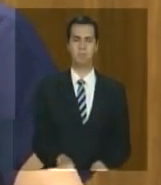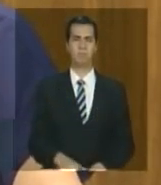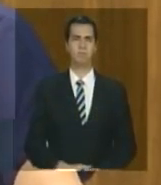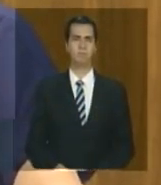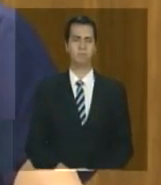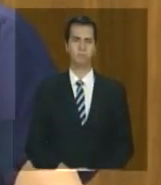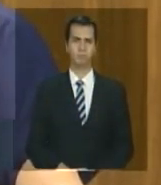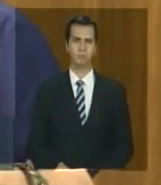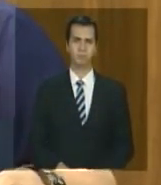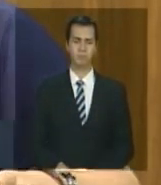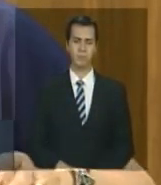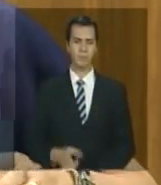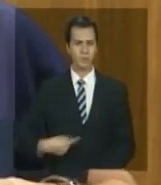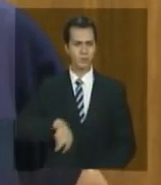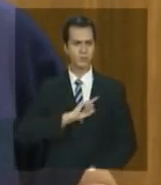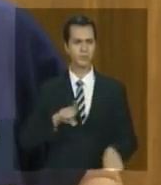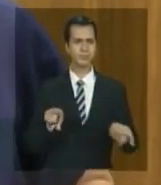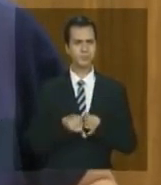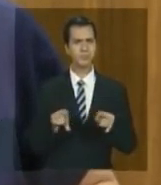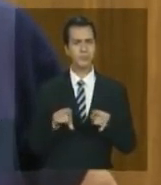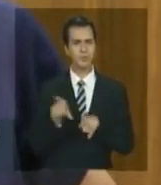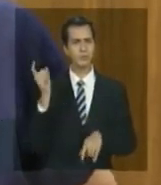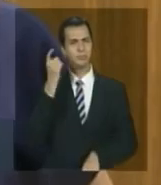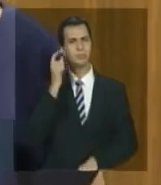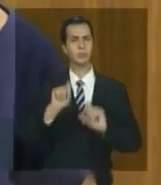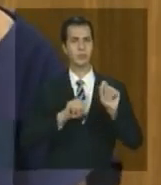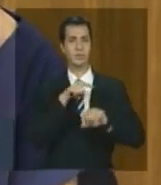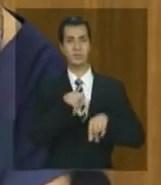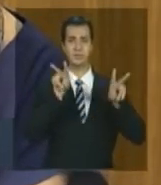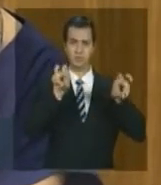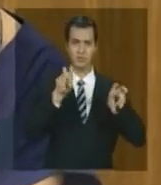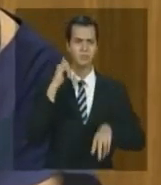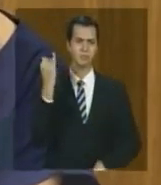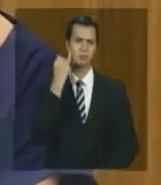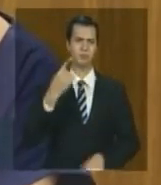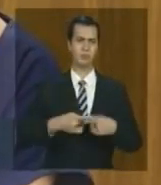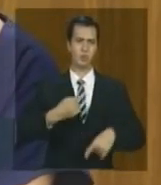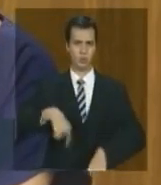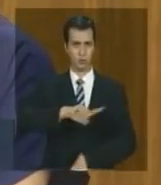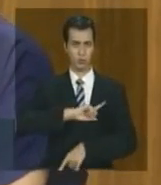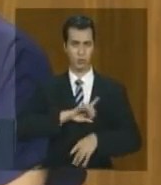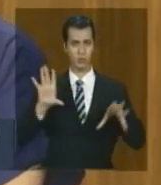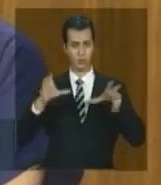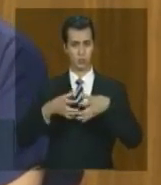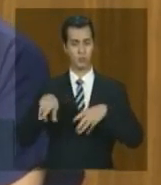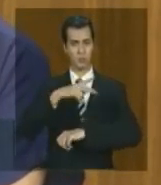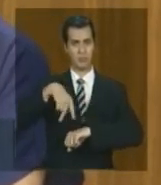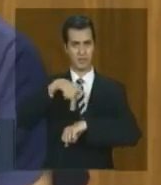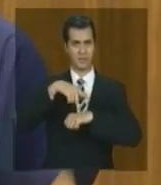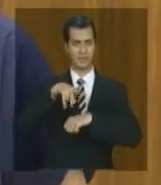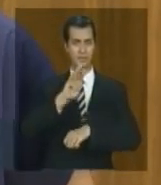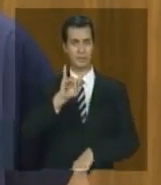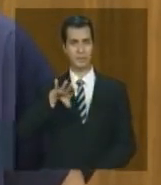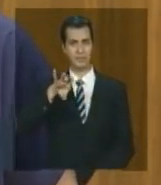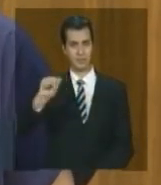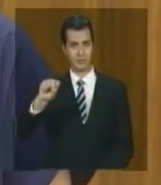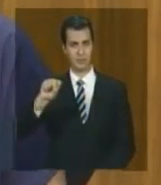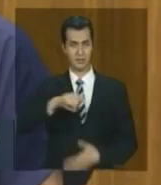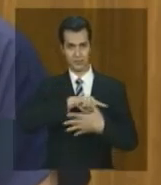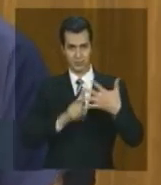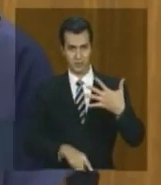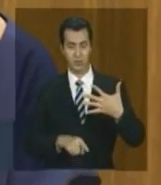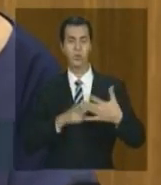Nós também, e isso aqui é muito importante para nós, países do BRICS, na medida em que, segundo dados